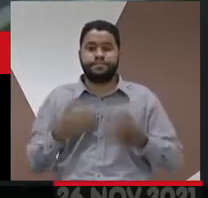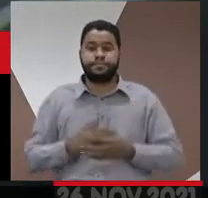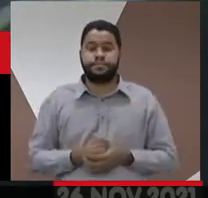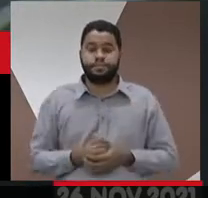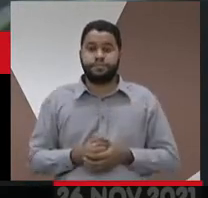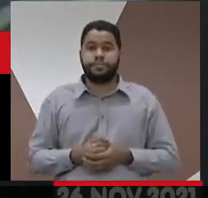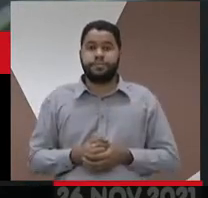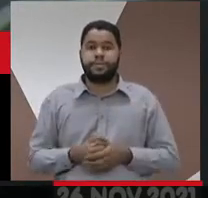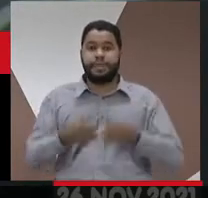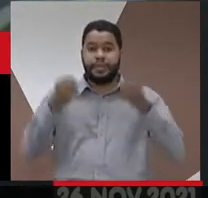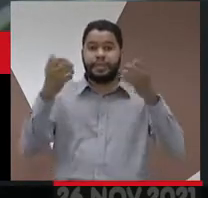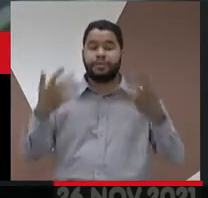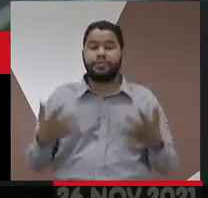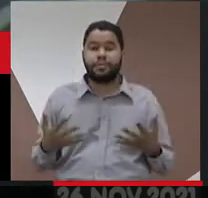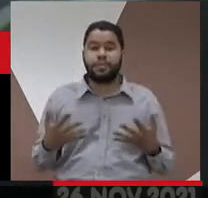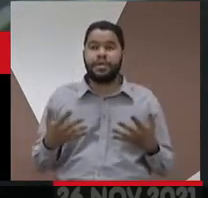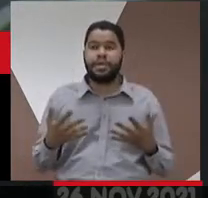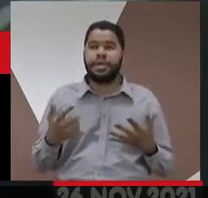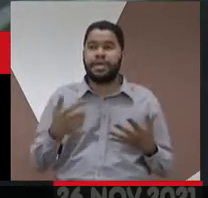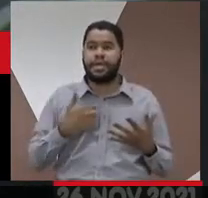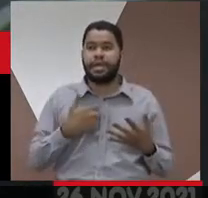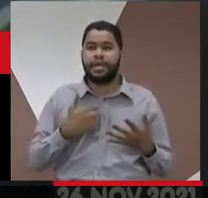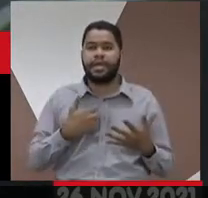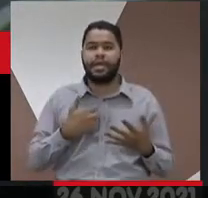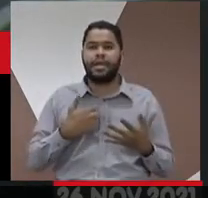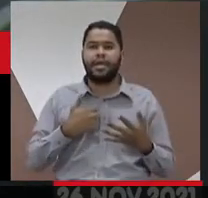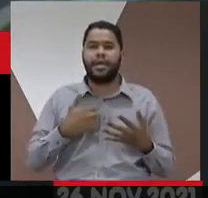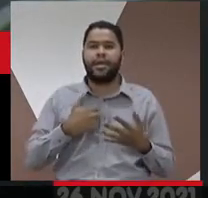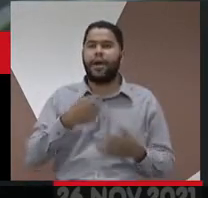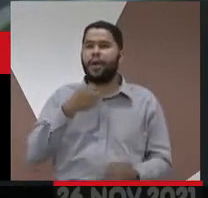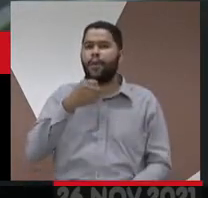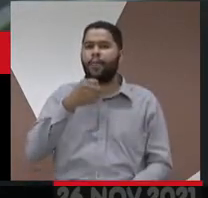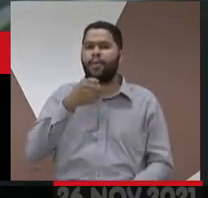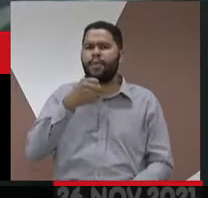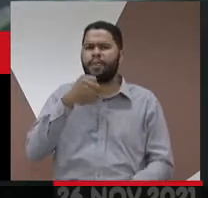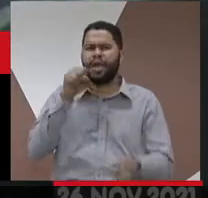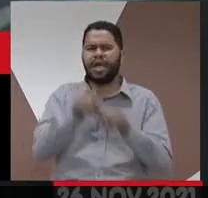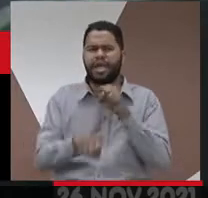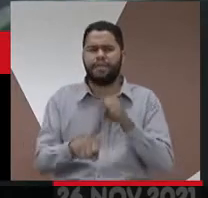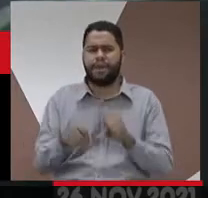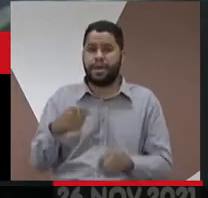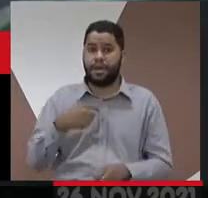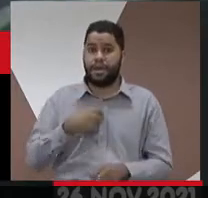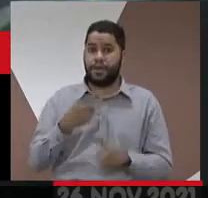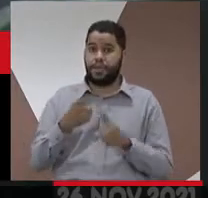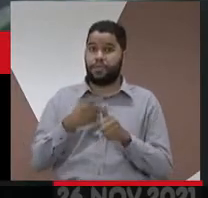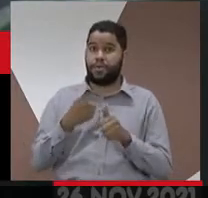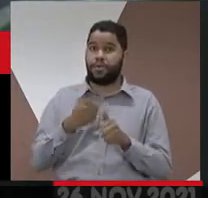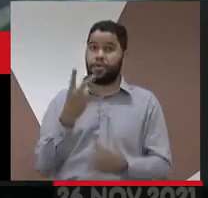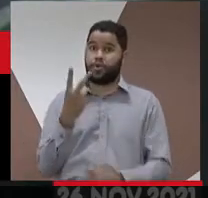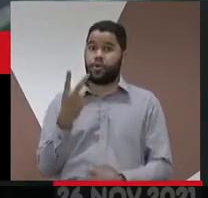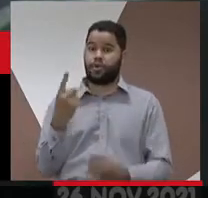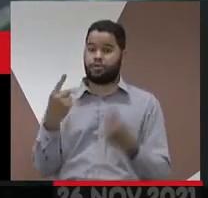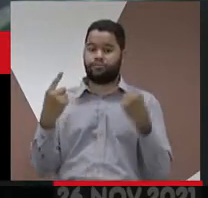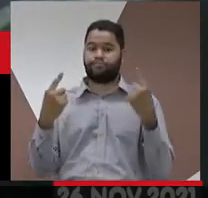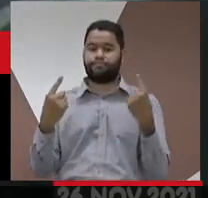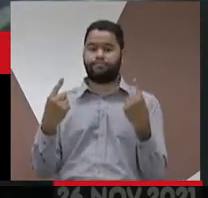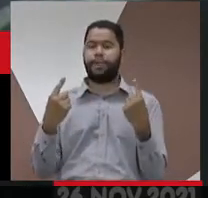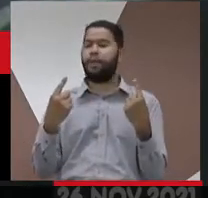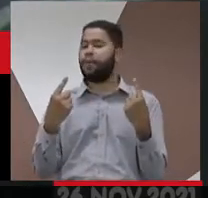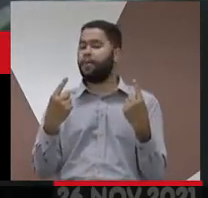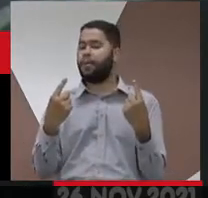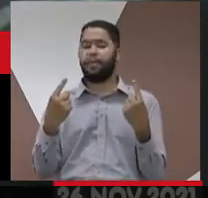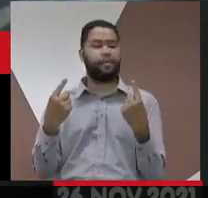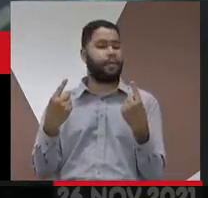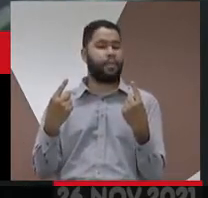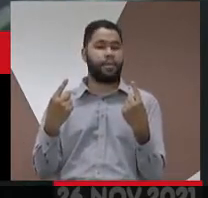Aí falam que eu quebrei o microfone. O microfone, primeiro tinha dois microfones, nós temos testemunha,